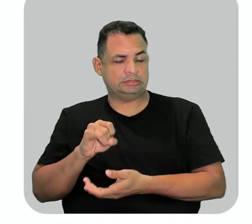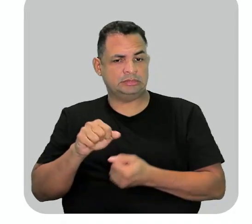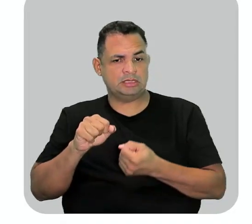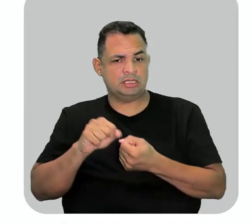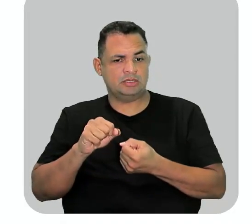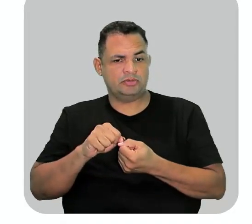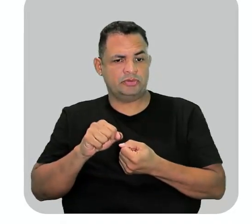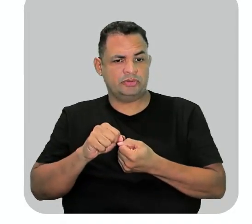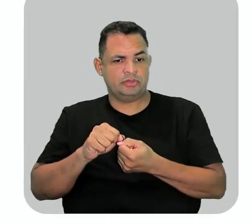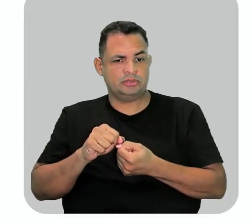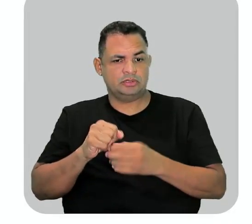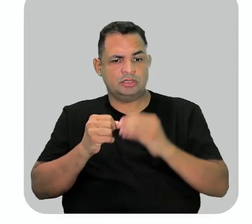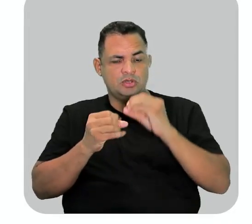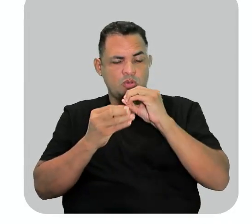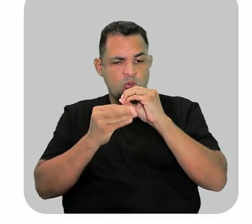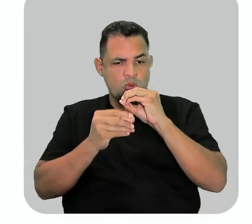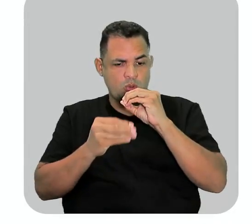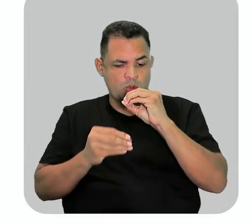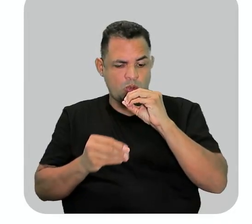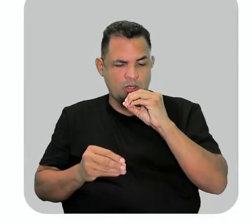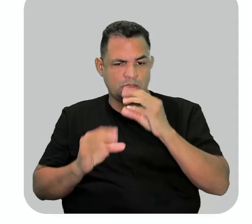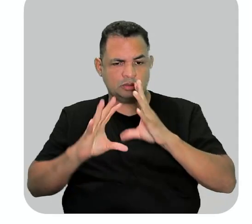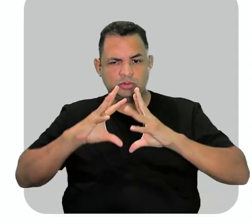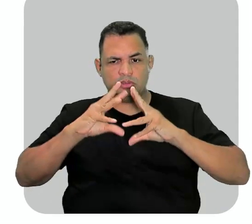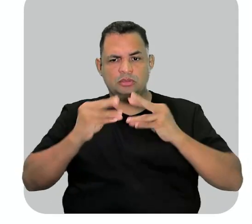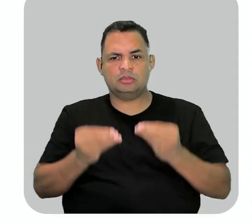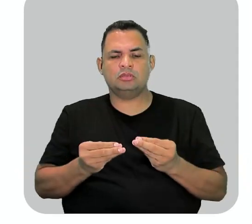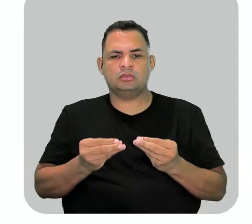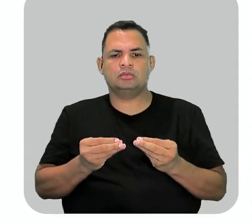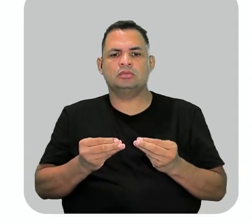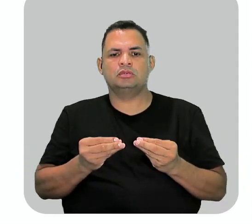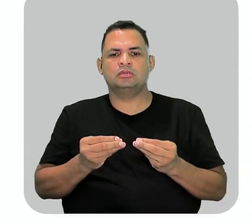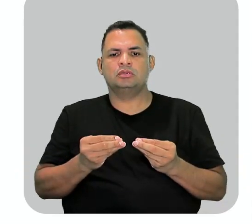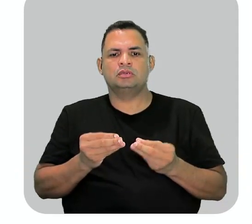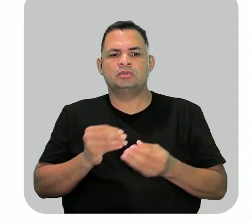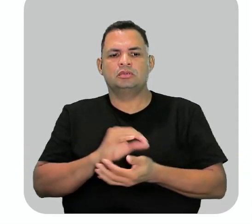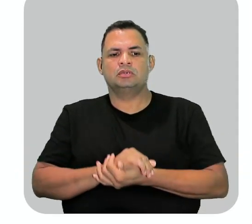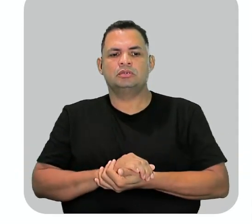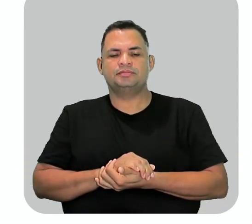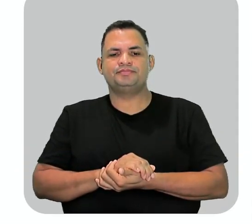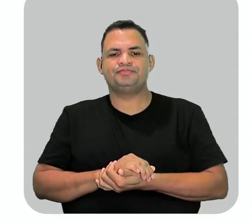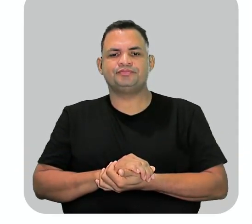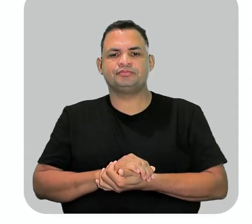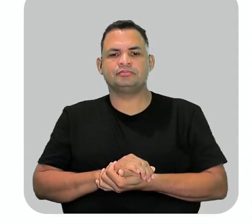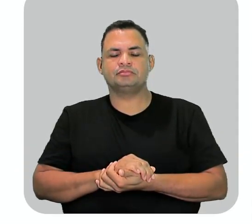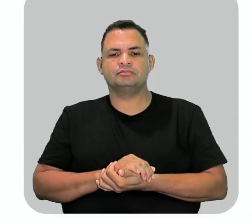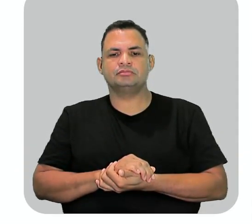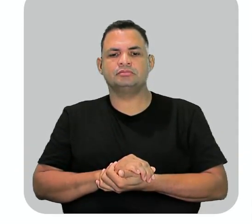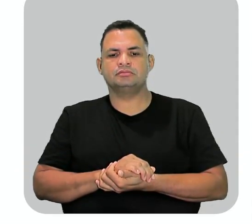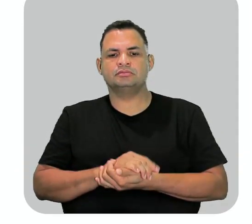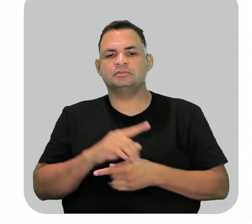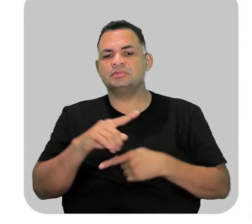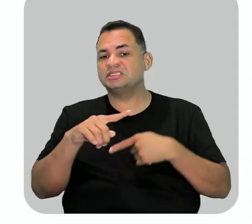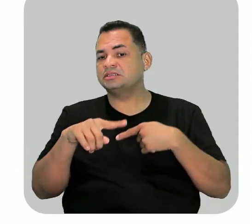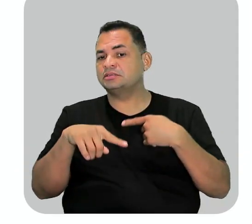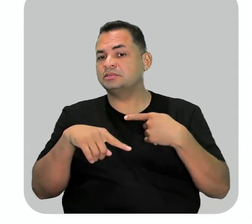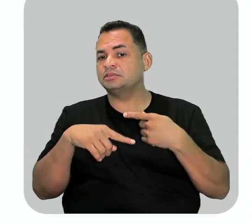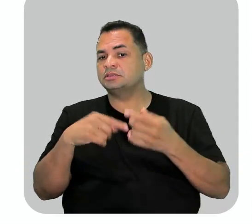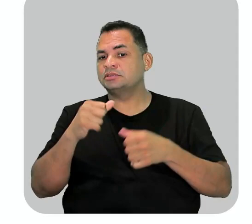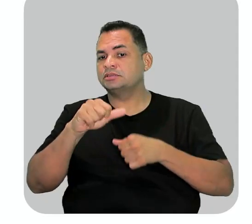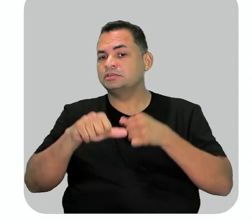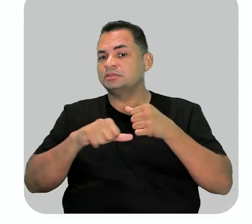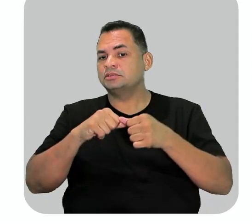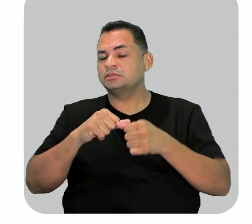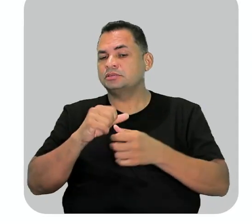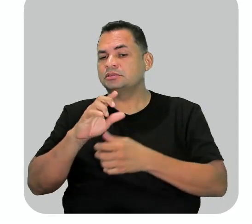a oxidação total, que aí seria, depois da formação desse aldeído,